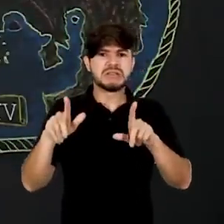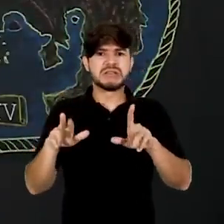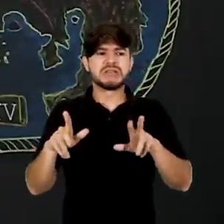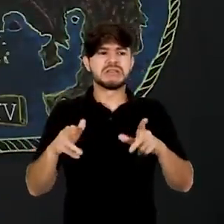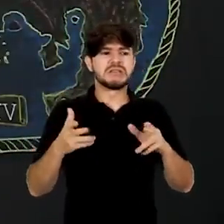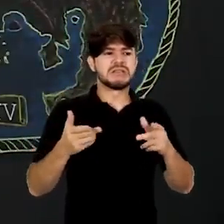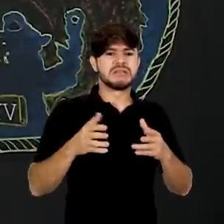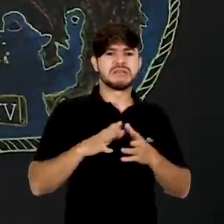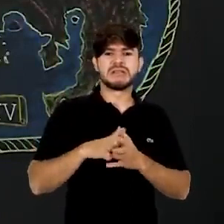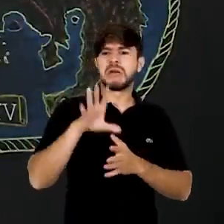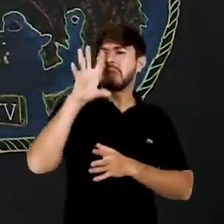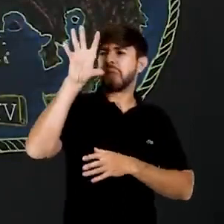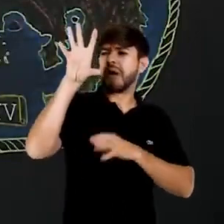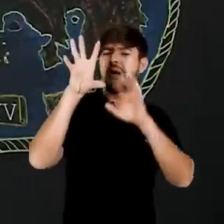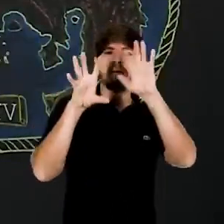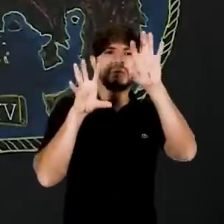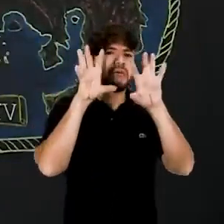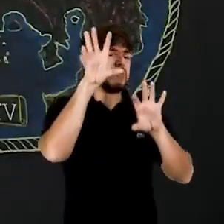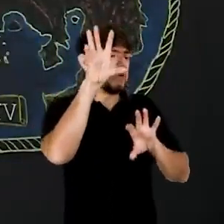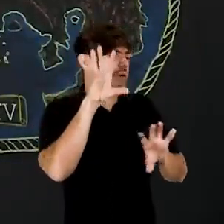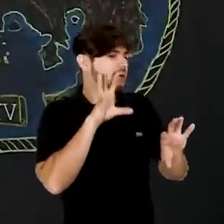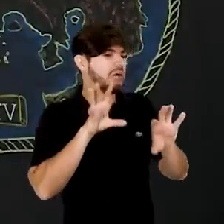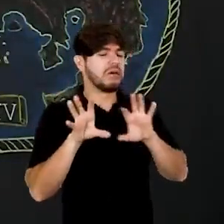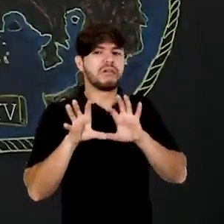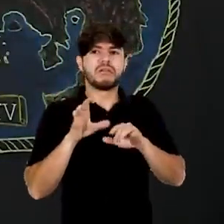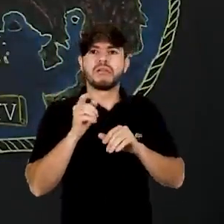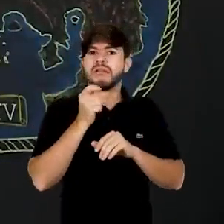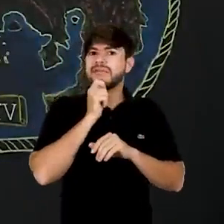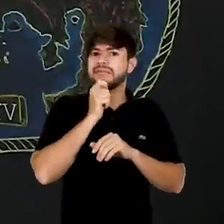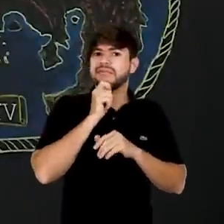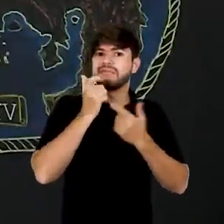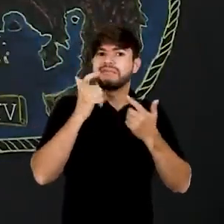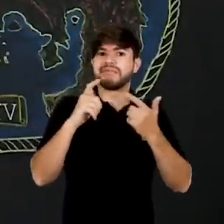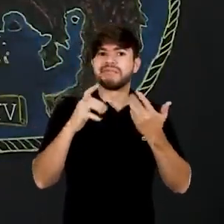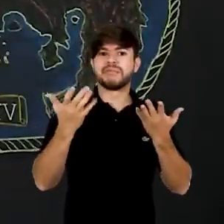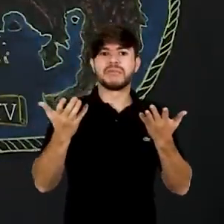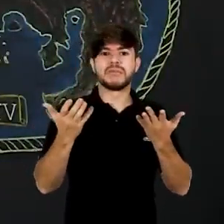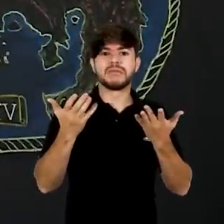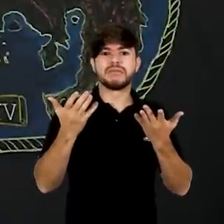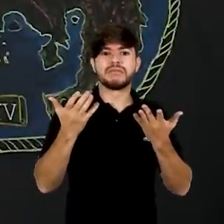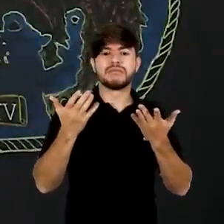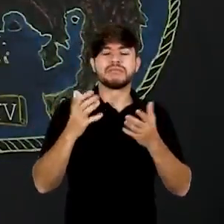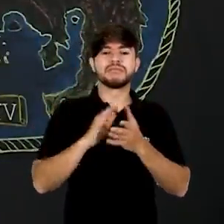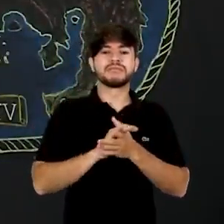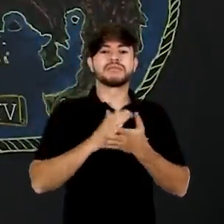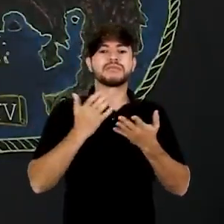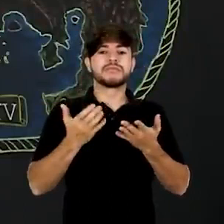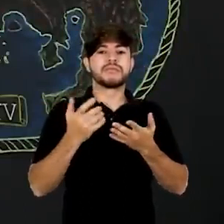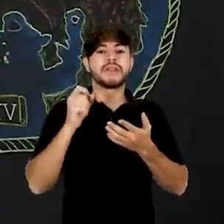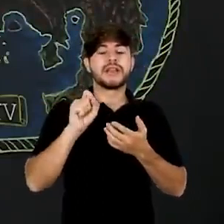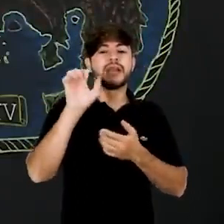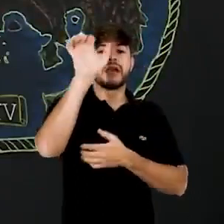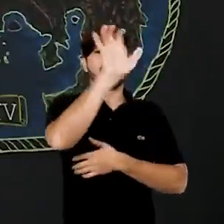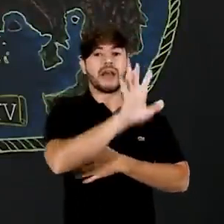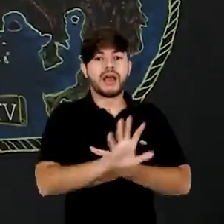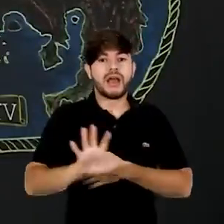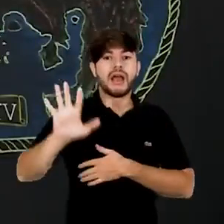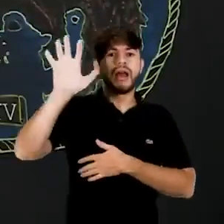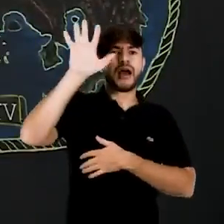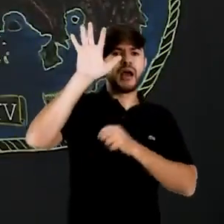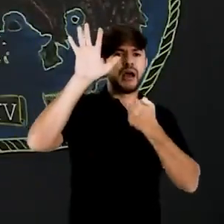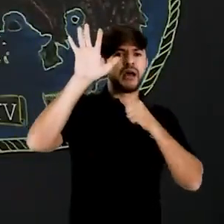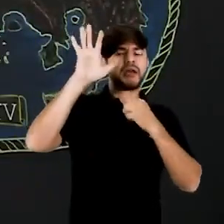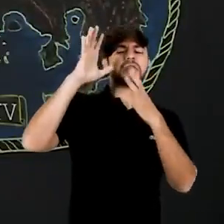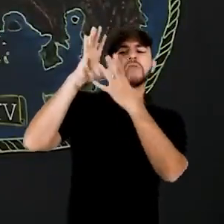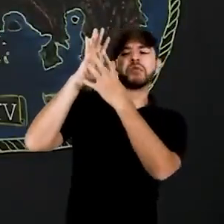extensas, né? Quem sabe até não está aqui representado um projeto de dominação. A ideia de que a Europa tinha que